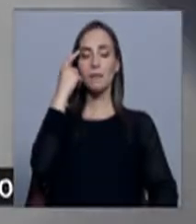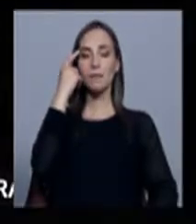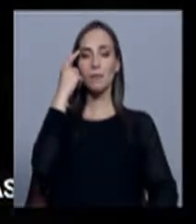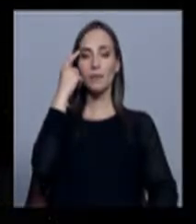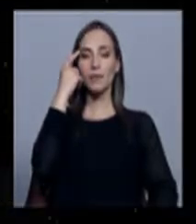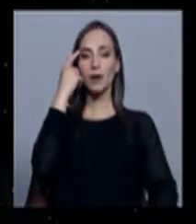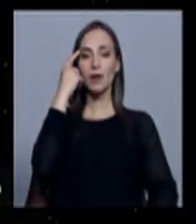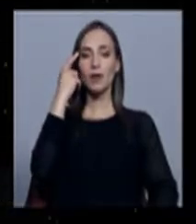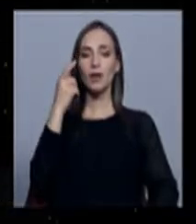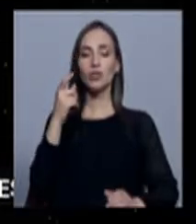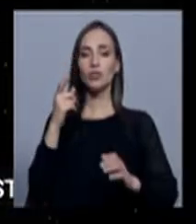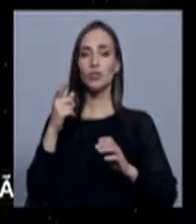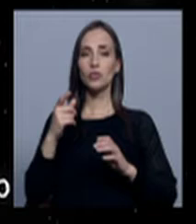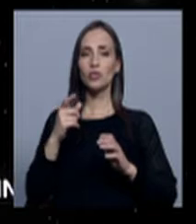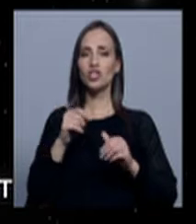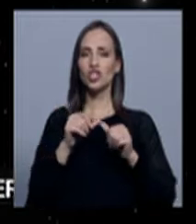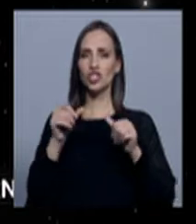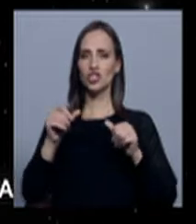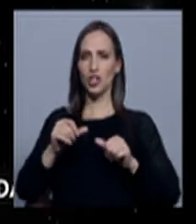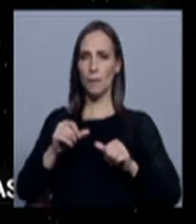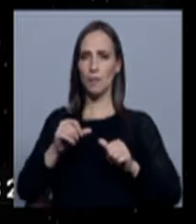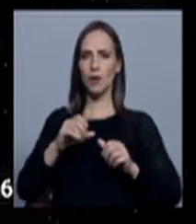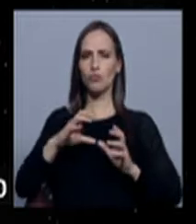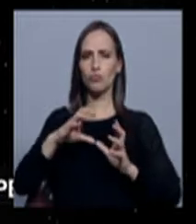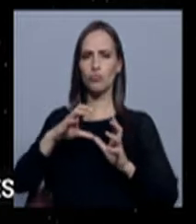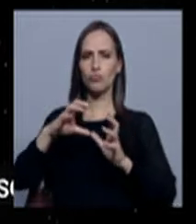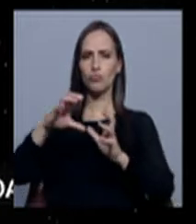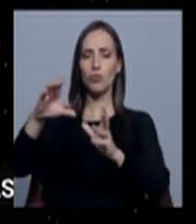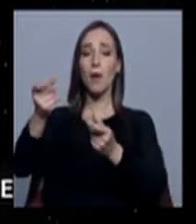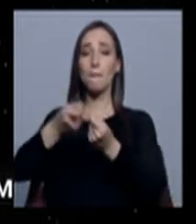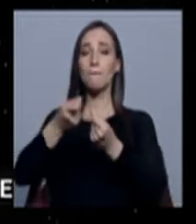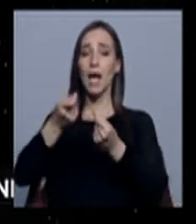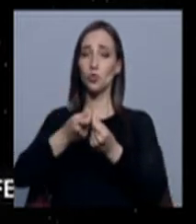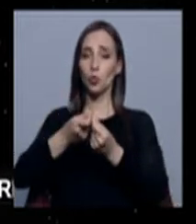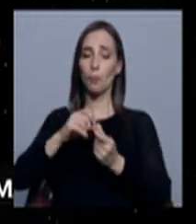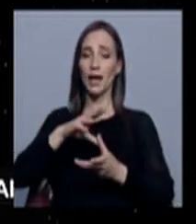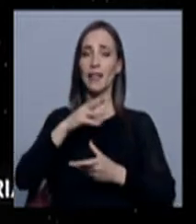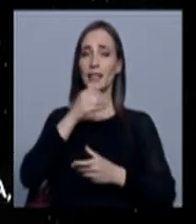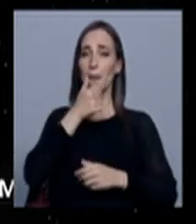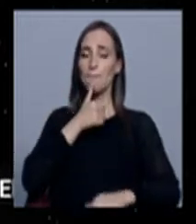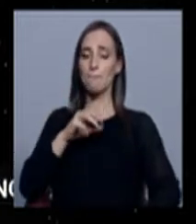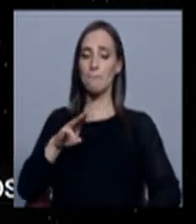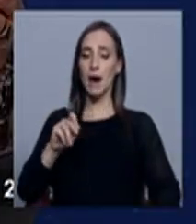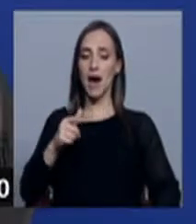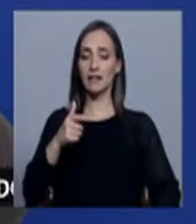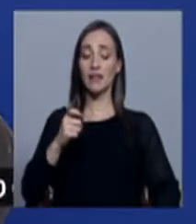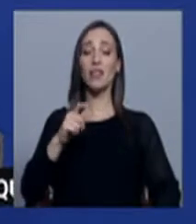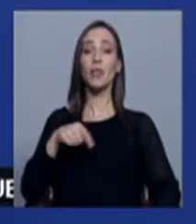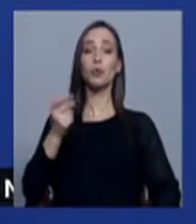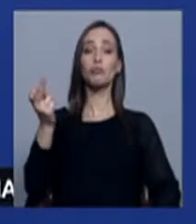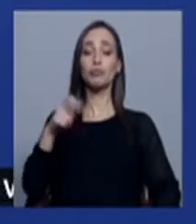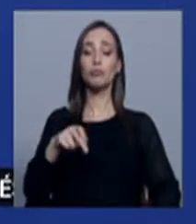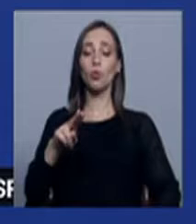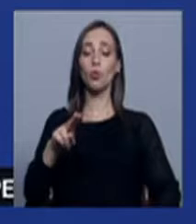ter-se-á deslocado ao longo do Sistema Solar para regiões muito próximas de Marte e que depois o aparecimento de Saturno e a ressonância orbital com Saturno